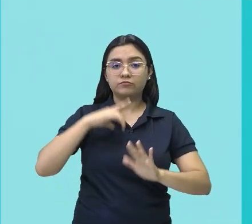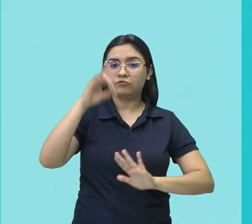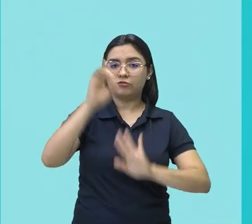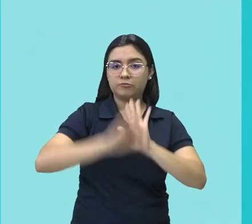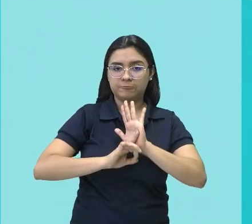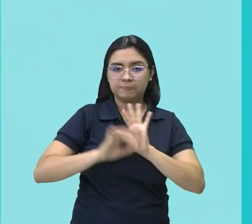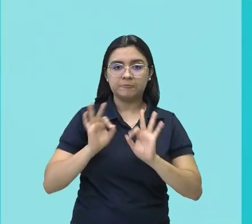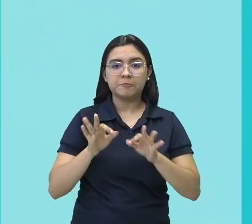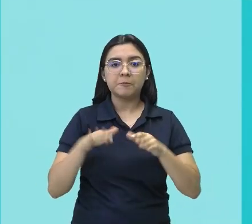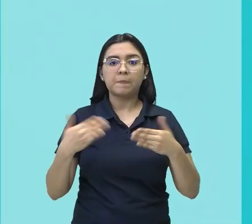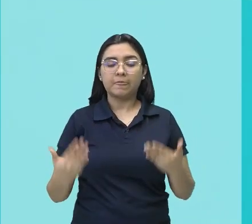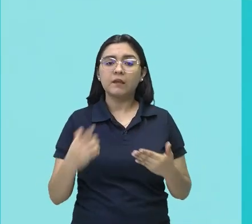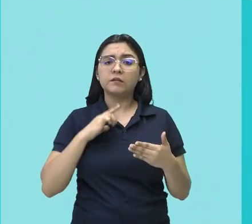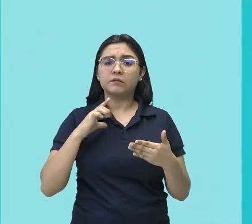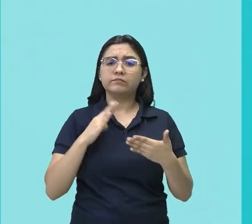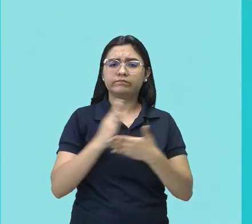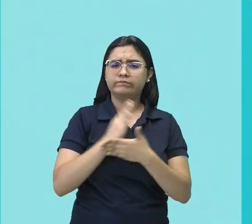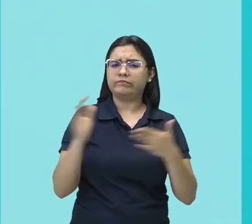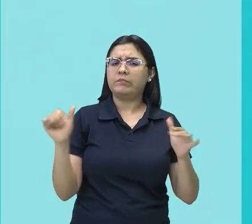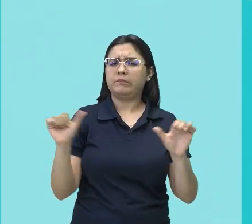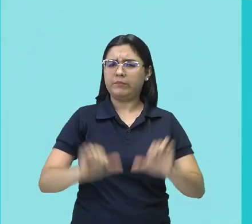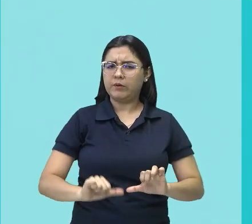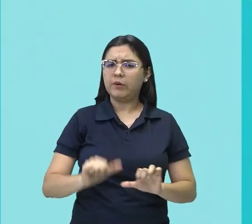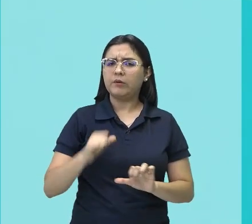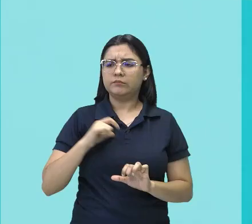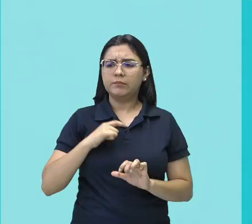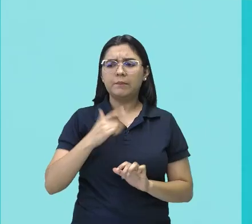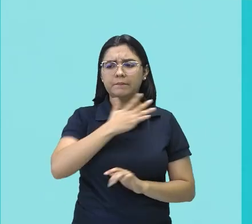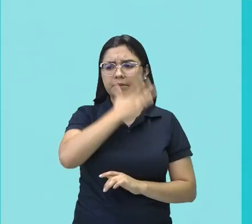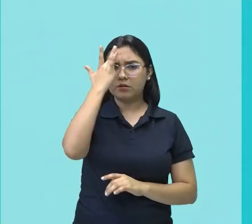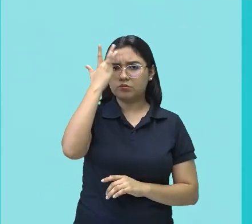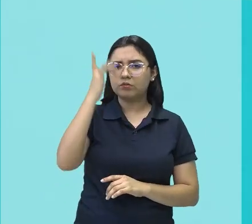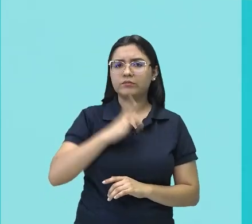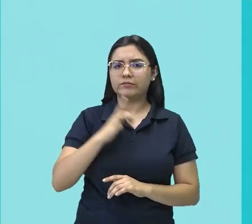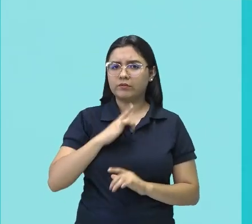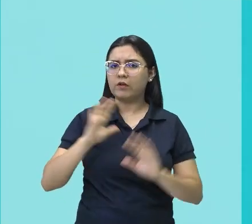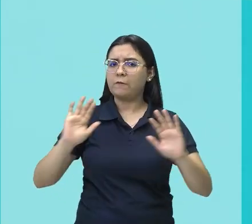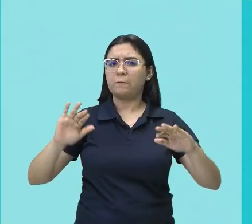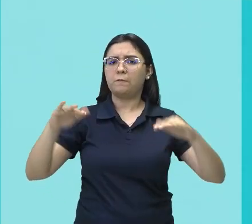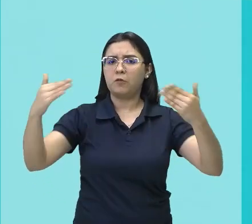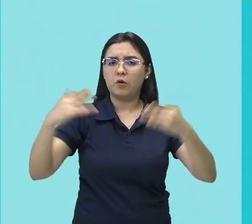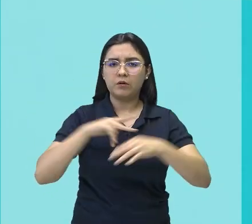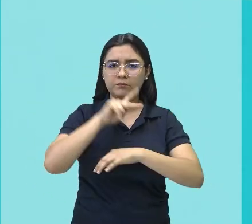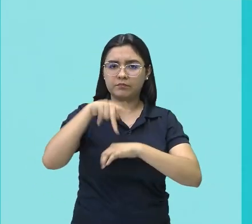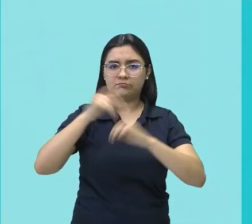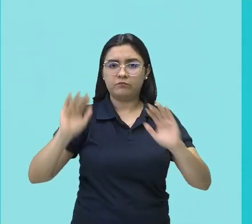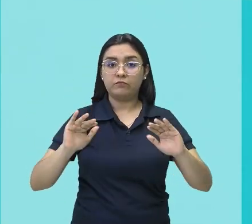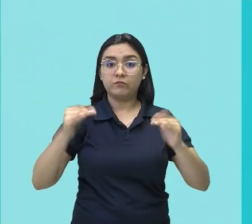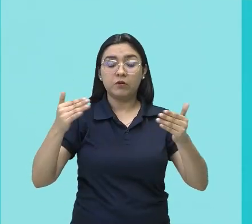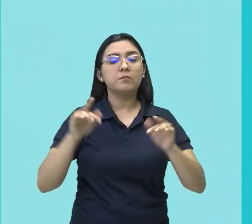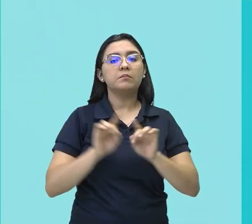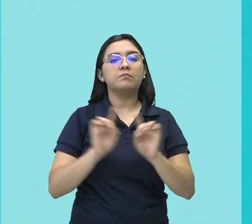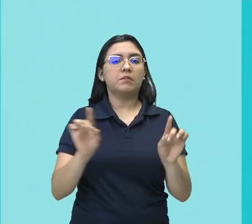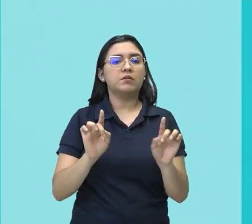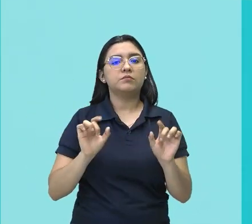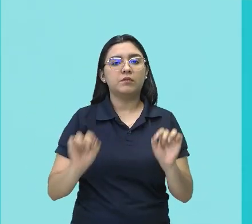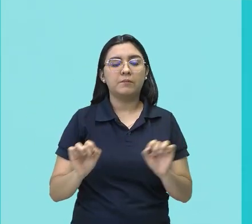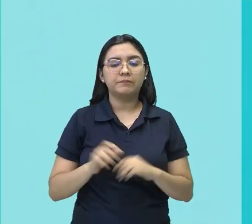direitos, tá? Há situações muito piores do que as nossas, né, em alguns países, algumas regiões, mas isso não